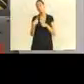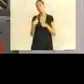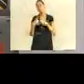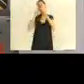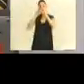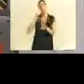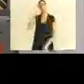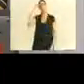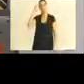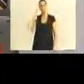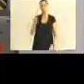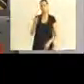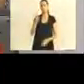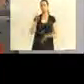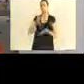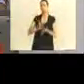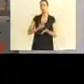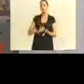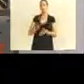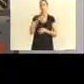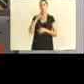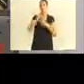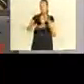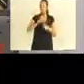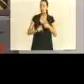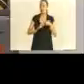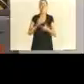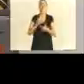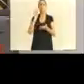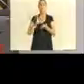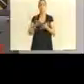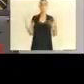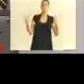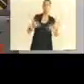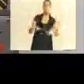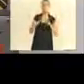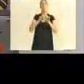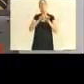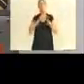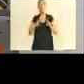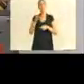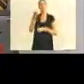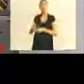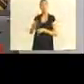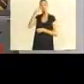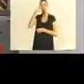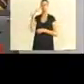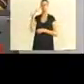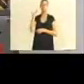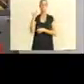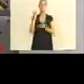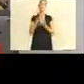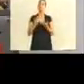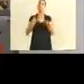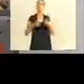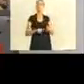Excelência, o trabalho que faz na oposição, que é importante para a cidade, o trabalho que fez como líder do governo, mas falo porque Vossa Excelência atacava a Glória.